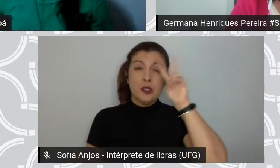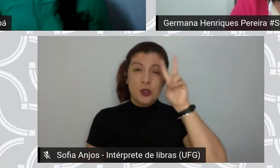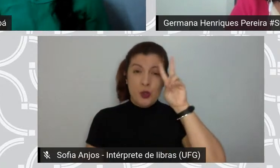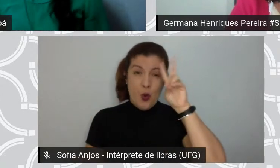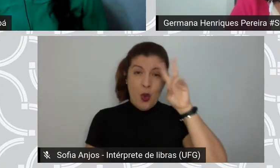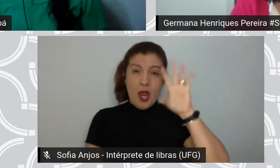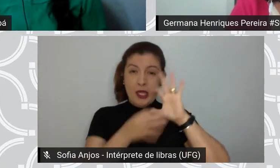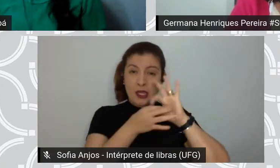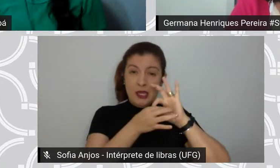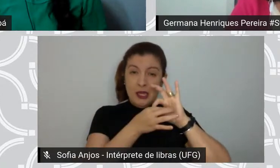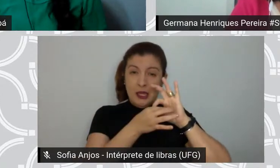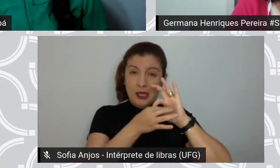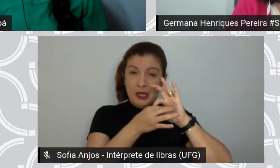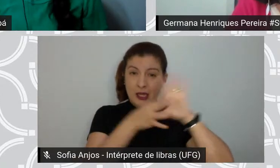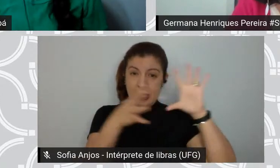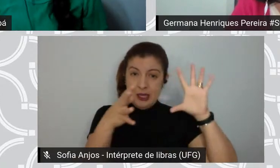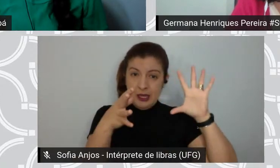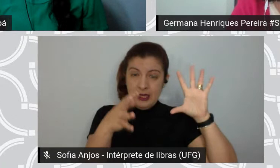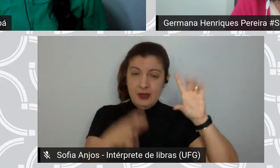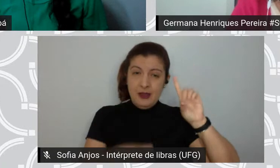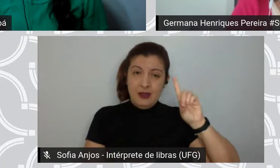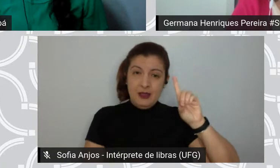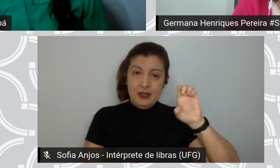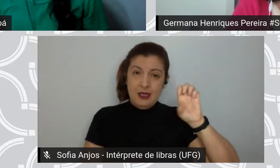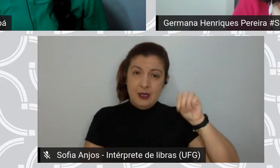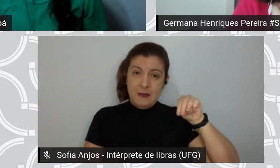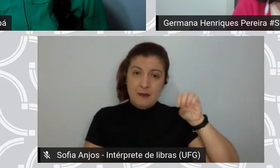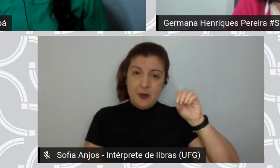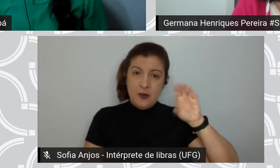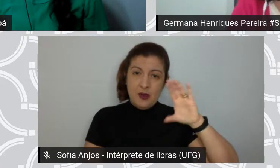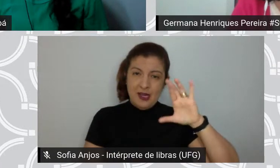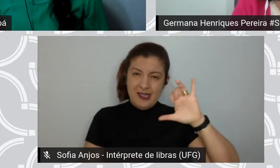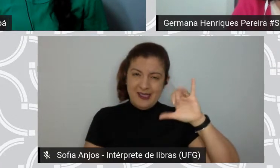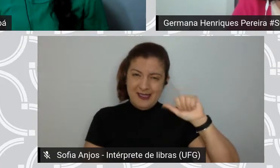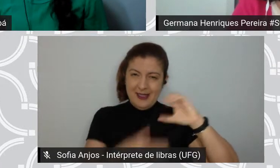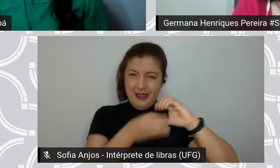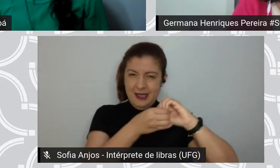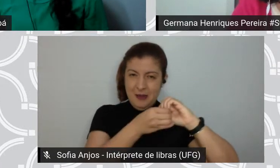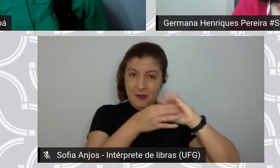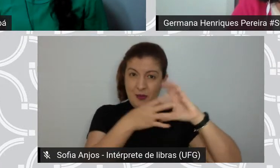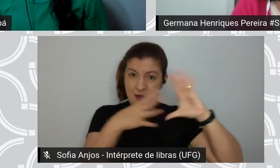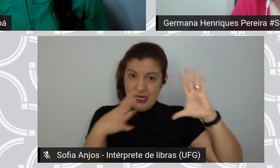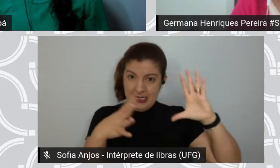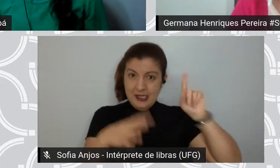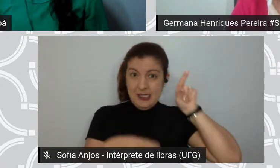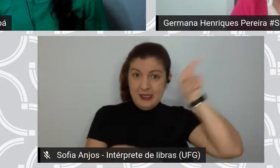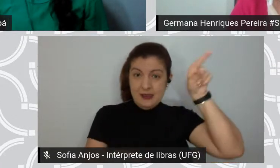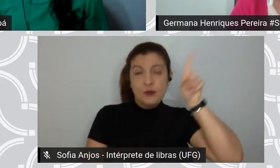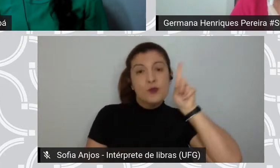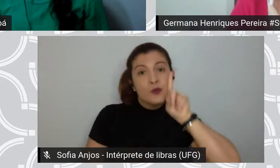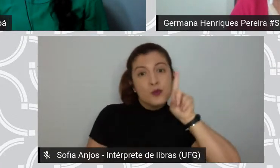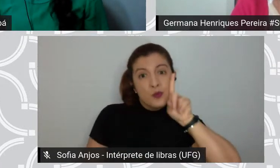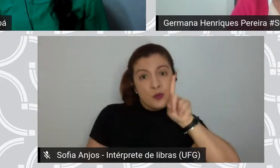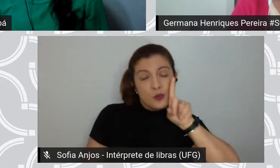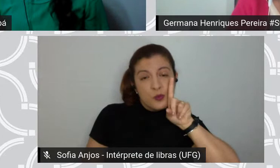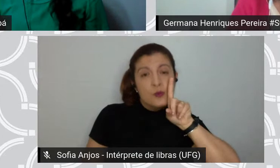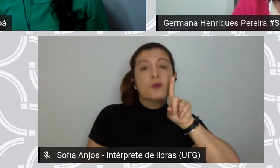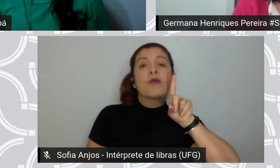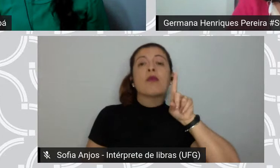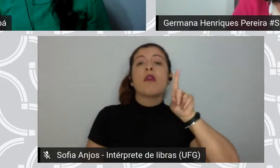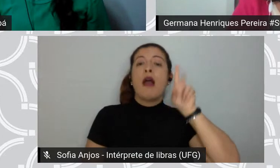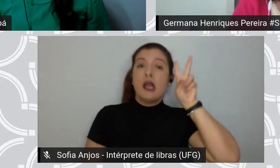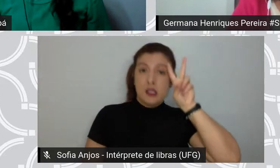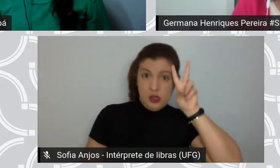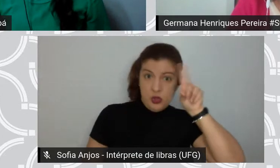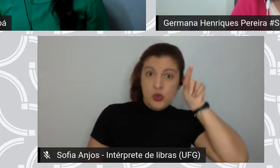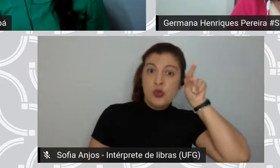democracia a escravos, quer dizer, de escravos. Foi durante muito tempo. E nós podemos dizer a mesma coisa